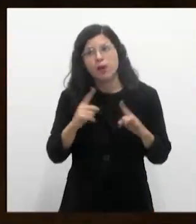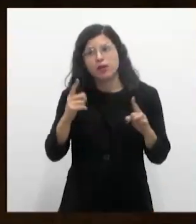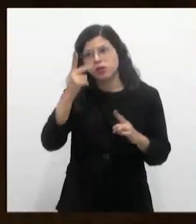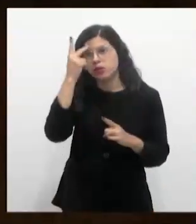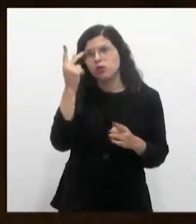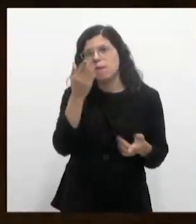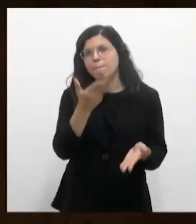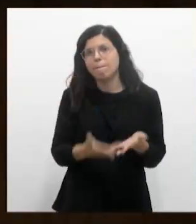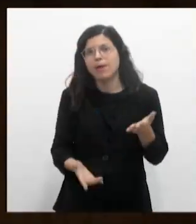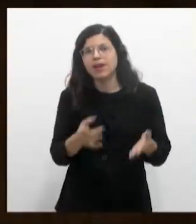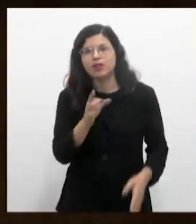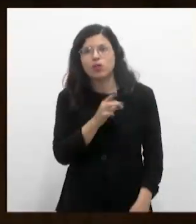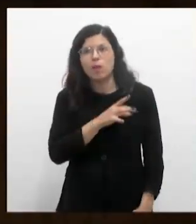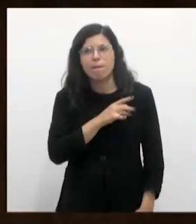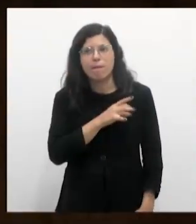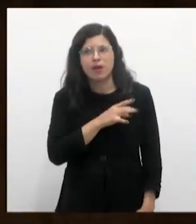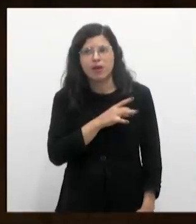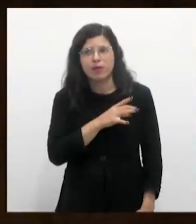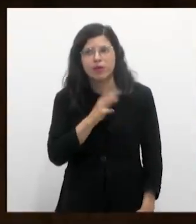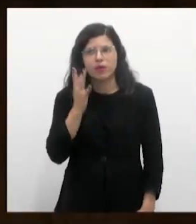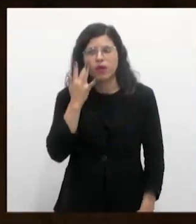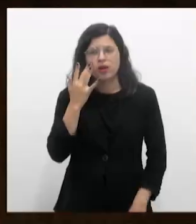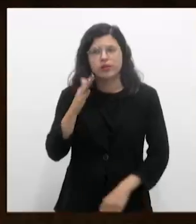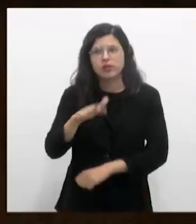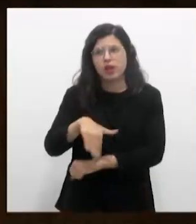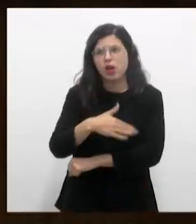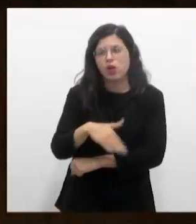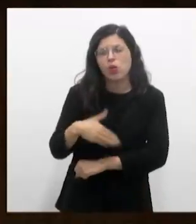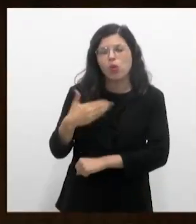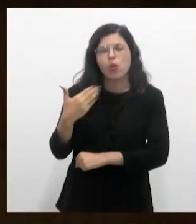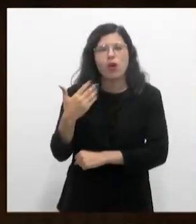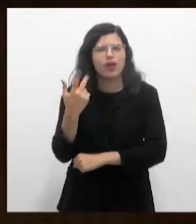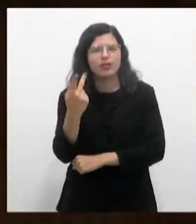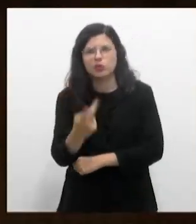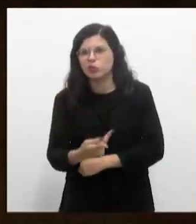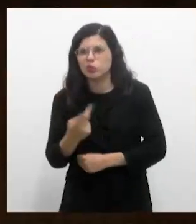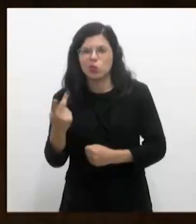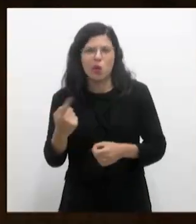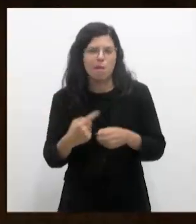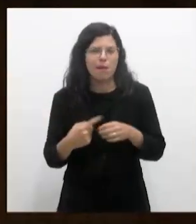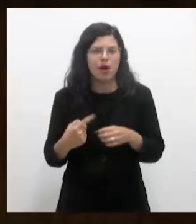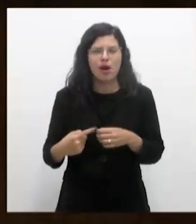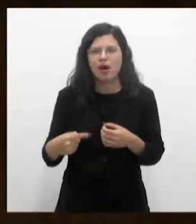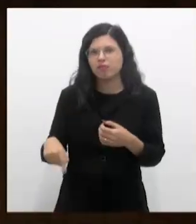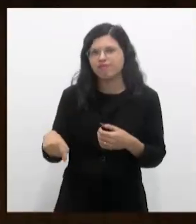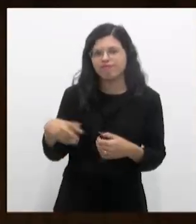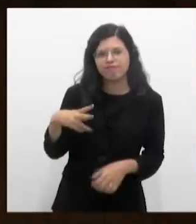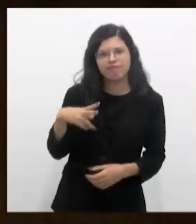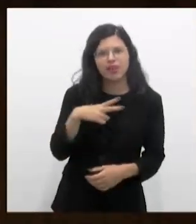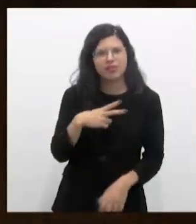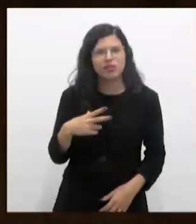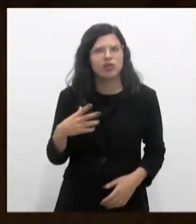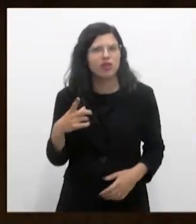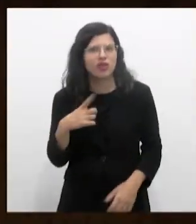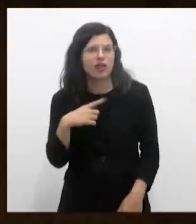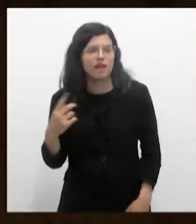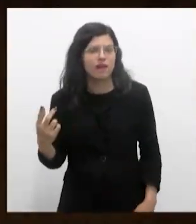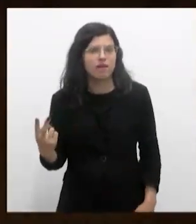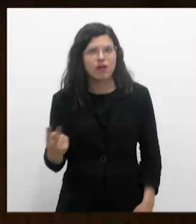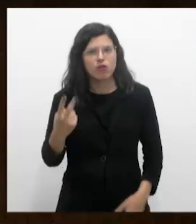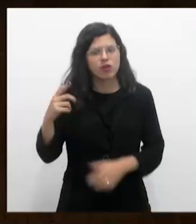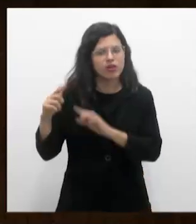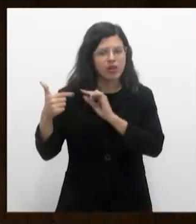perdem o medo e consideram que aquela rua é sua, que aquele bairro é seu, tem valores, tem uma tradição, tem uma